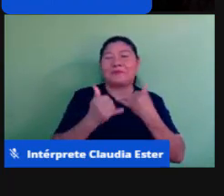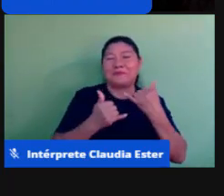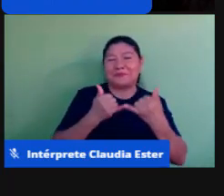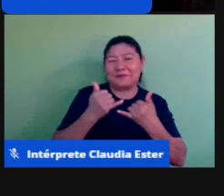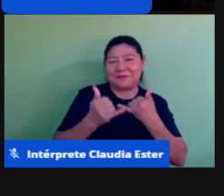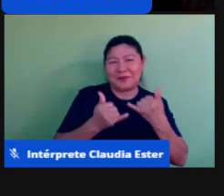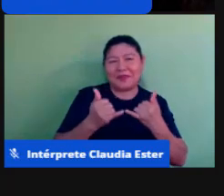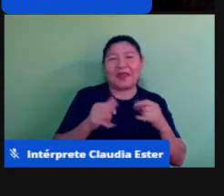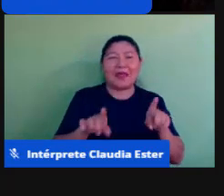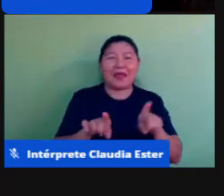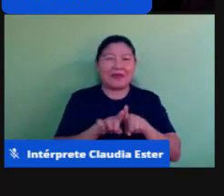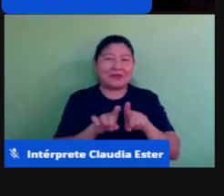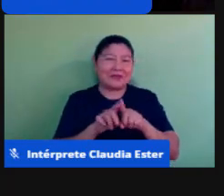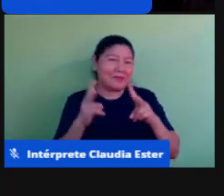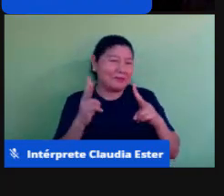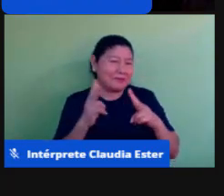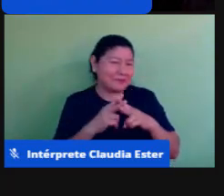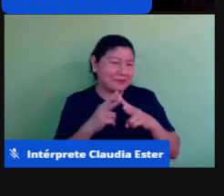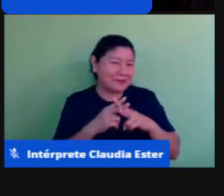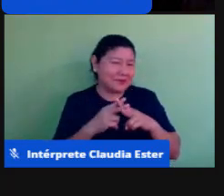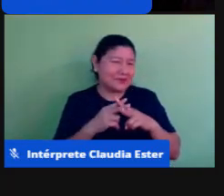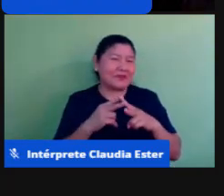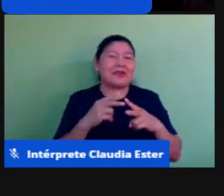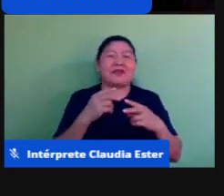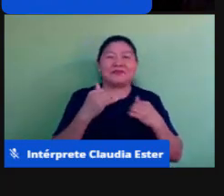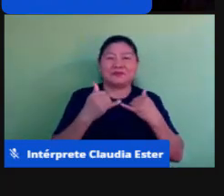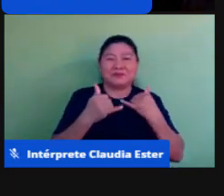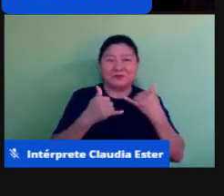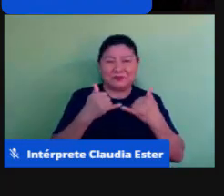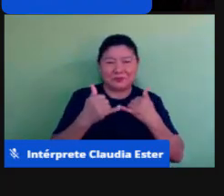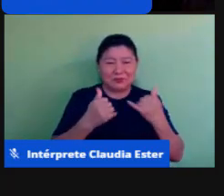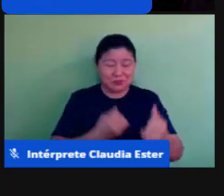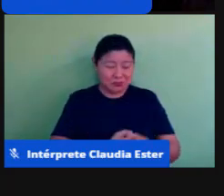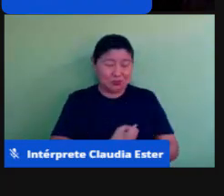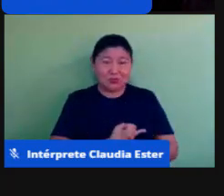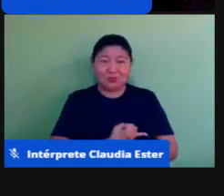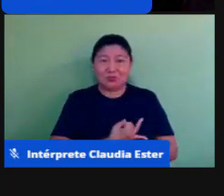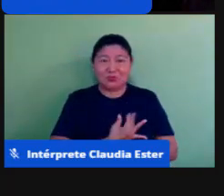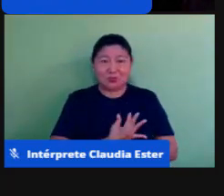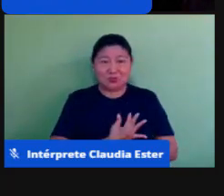mandar com a sua apostila, com a apostila do seu aluno.